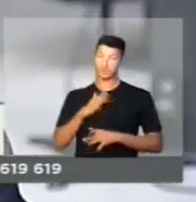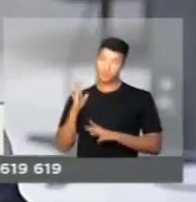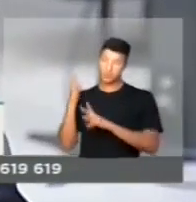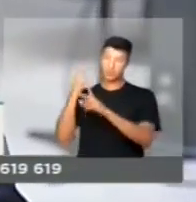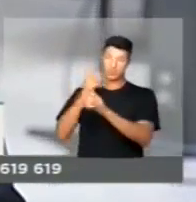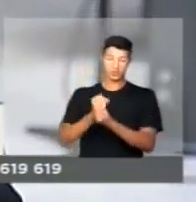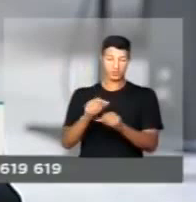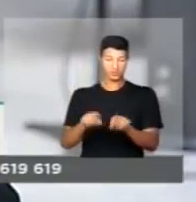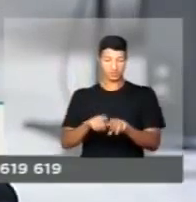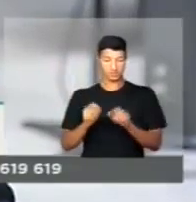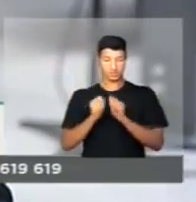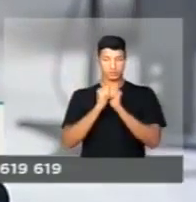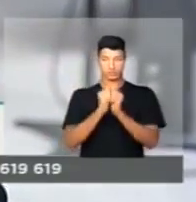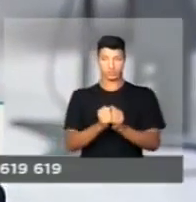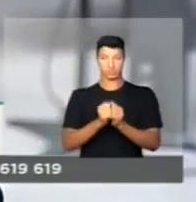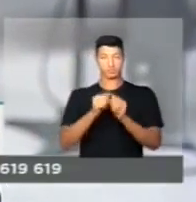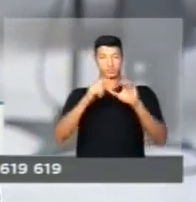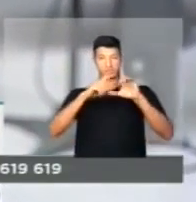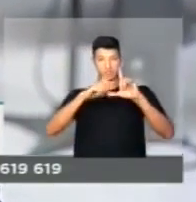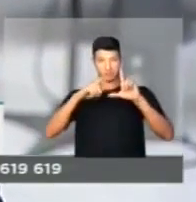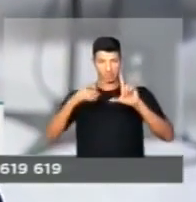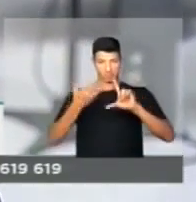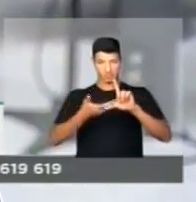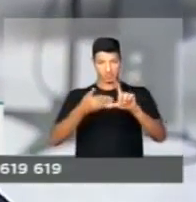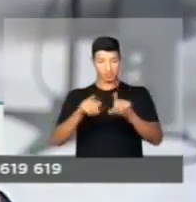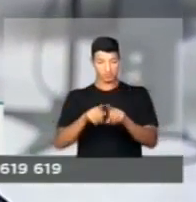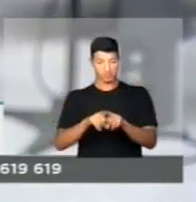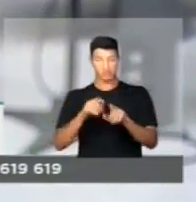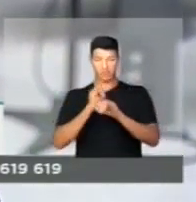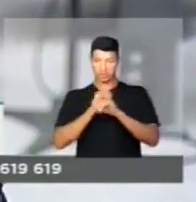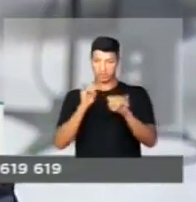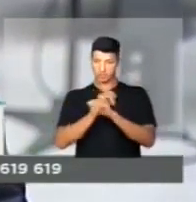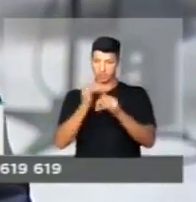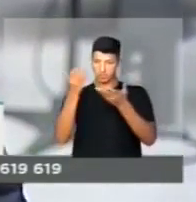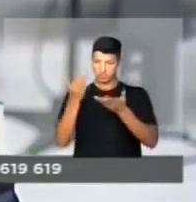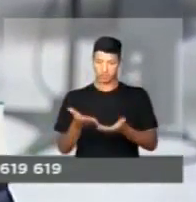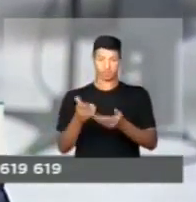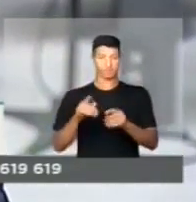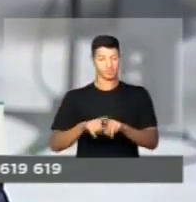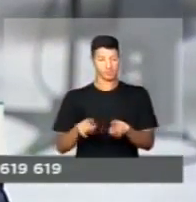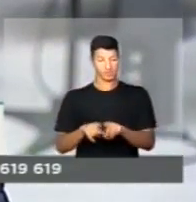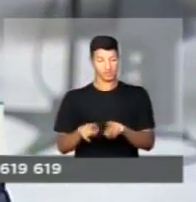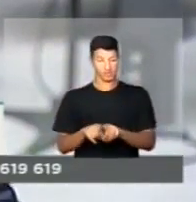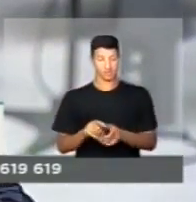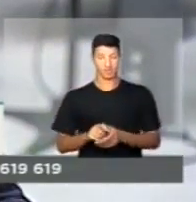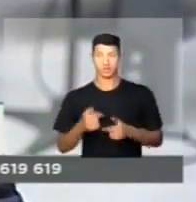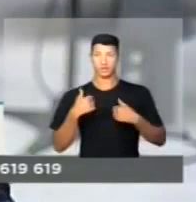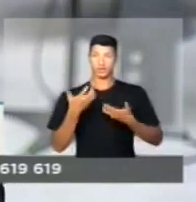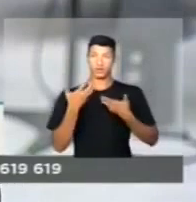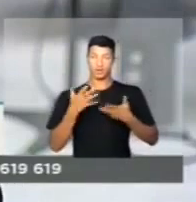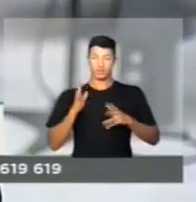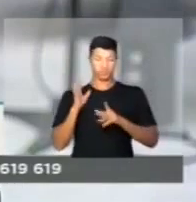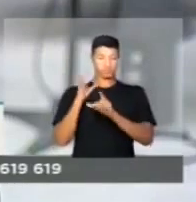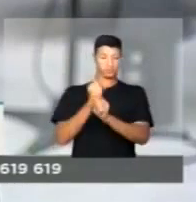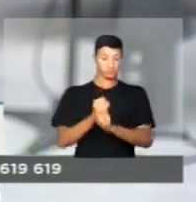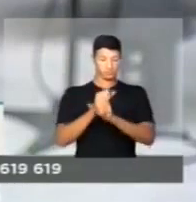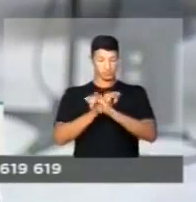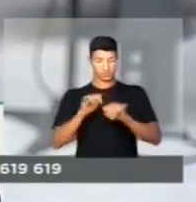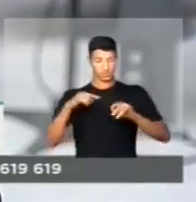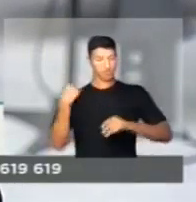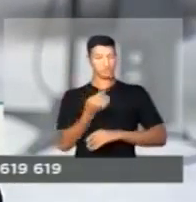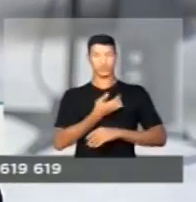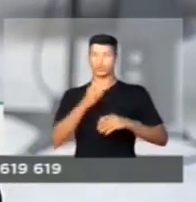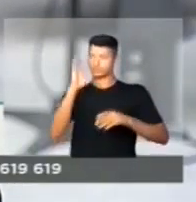Estava lhe ouvindo pela Rádio Câmara, o seu pronunciamento, e quero me somar para dizer que todos